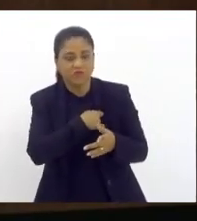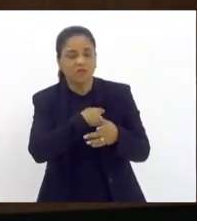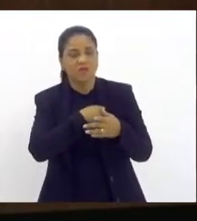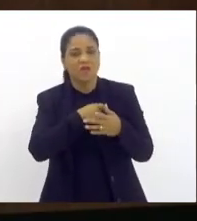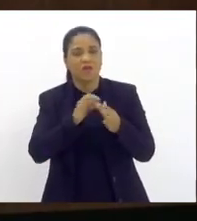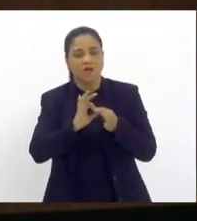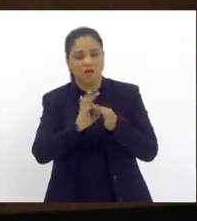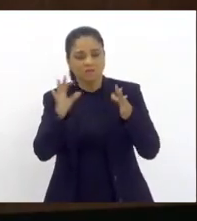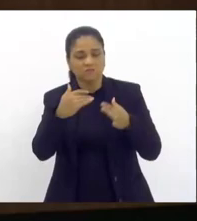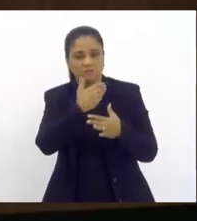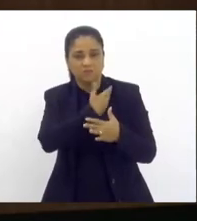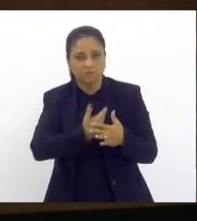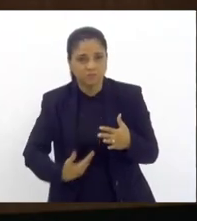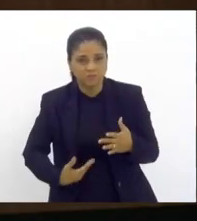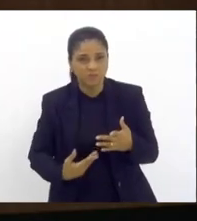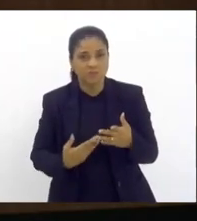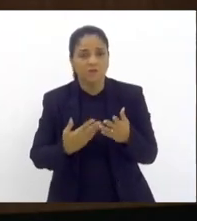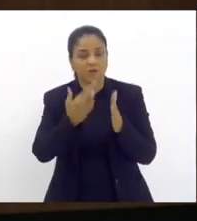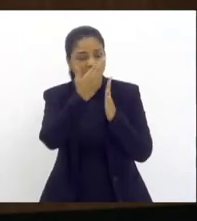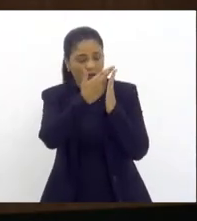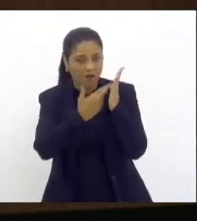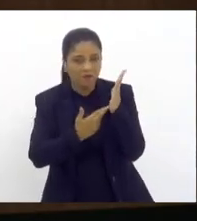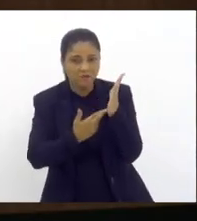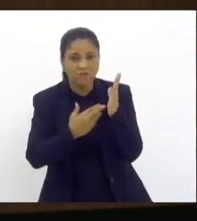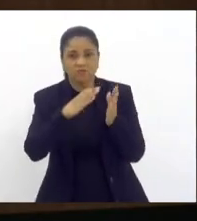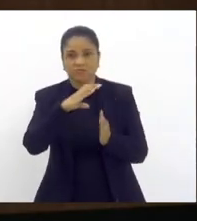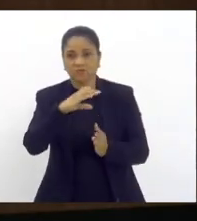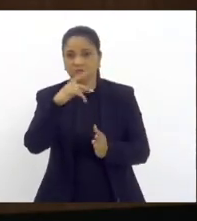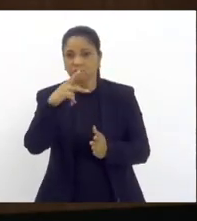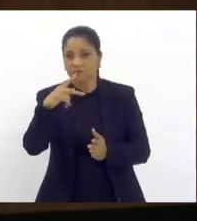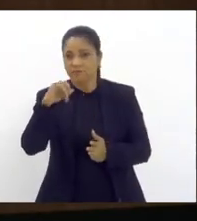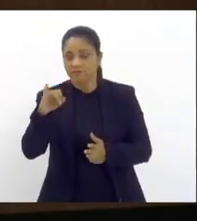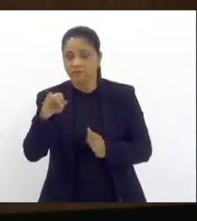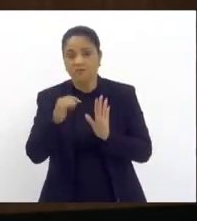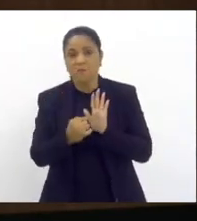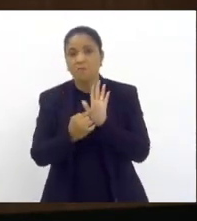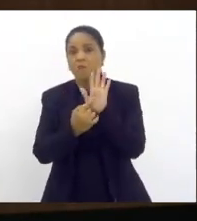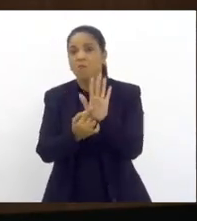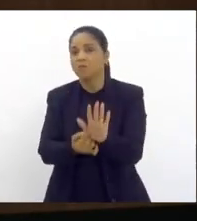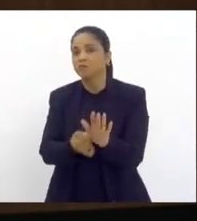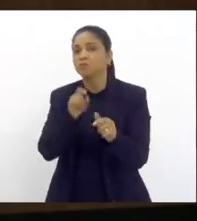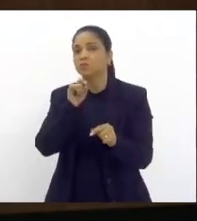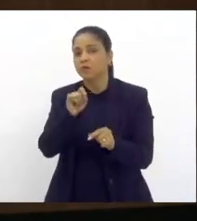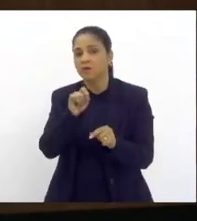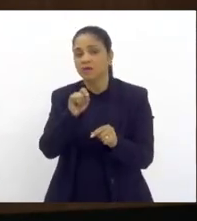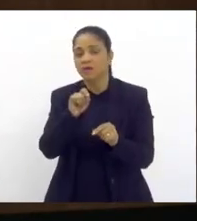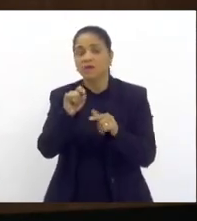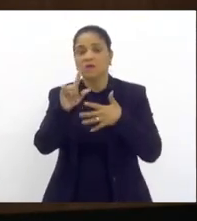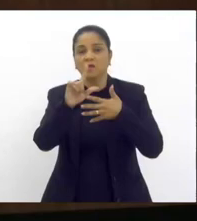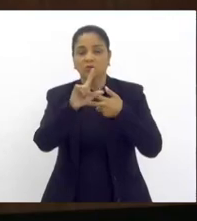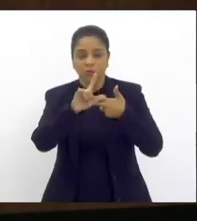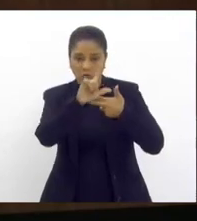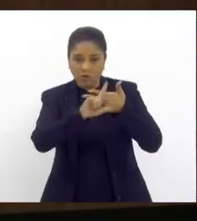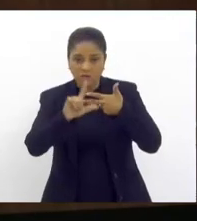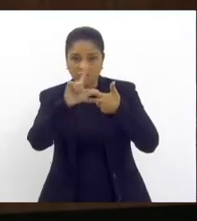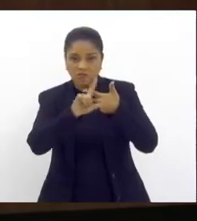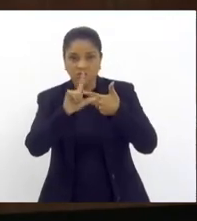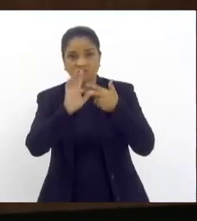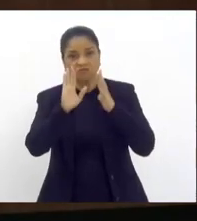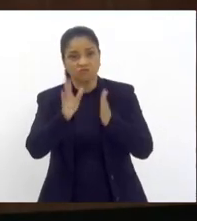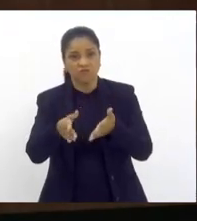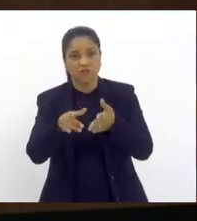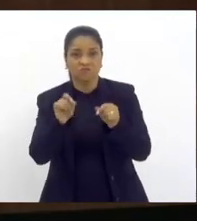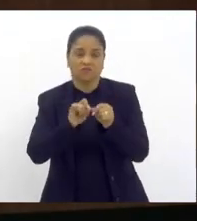que pudéssemos chegar ao relatório dessa CPI, apontando aquilo que deveria ser feito pelo Legislativo, como também o dever de casa